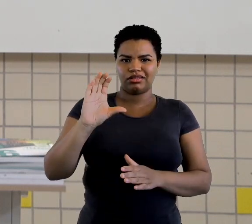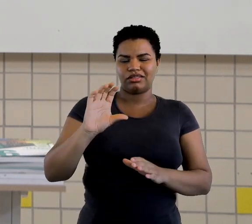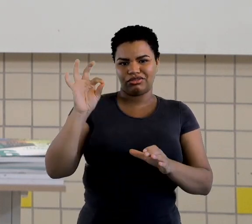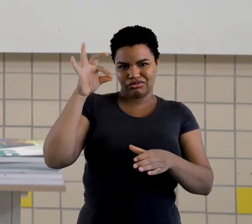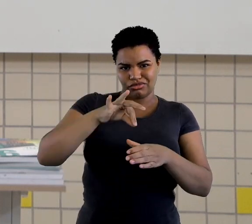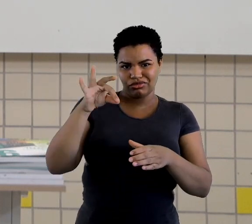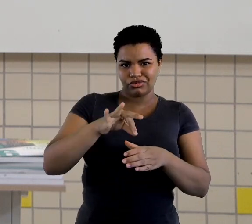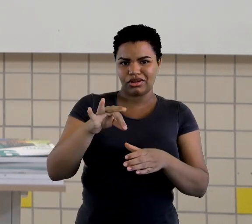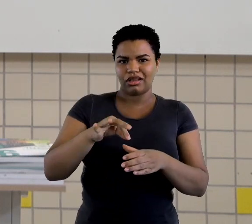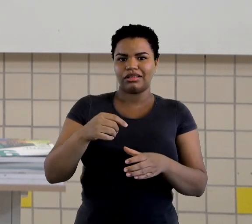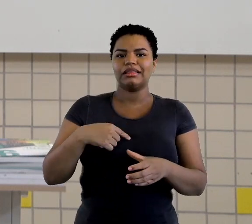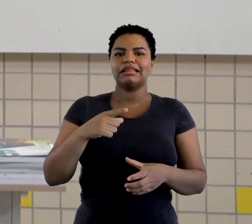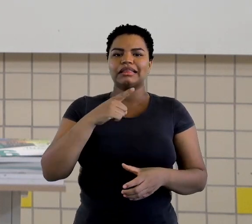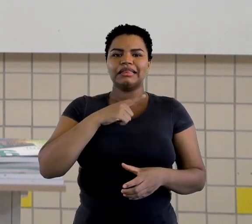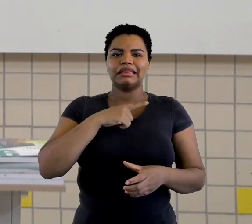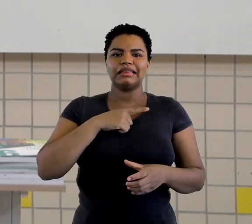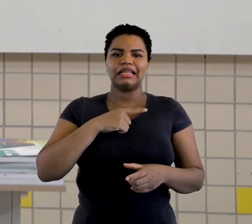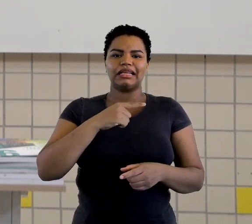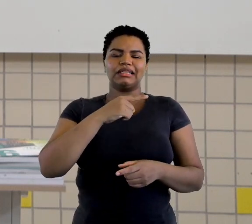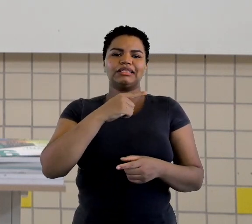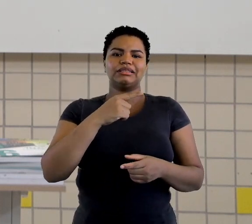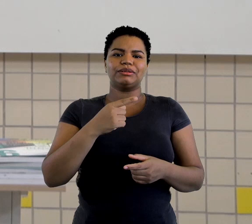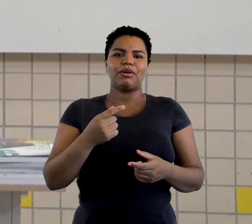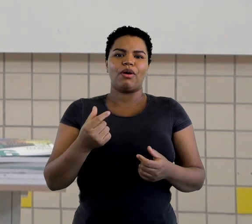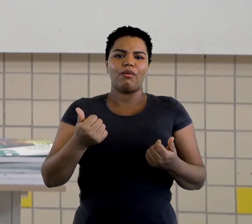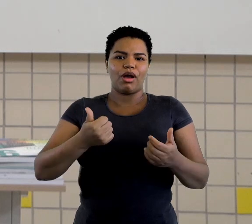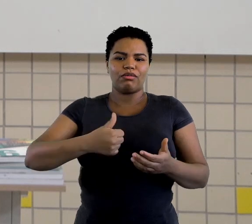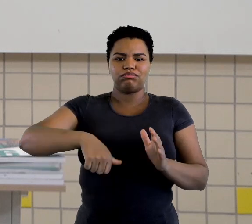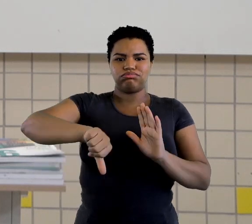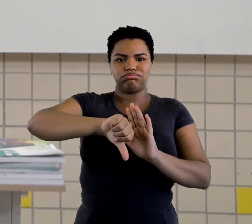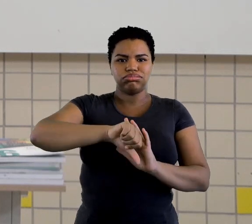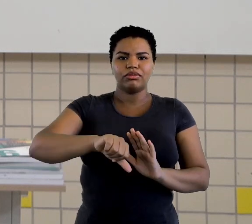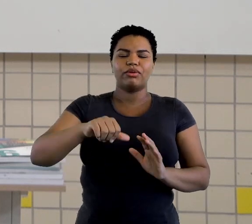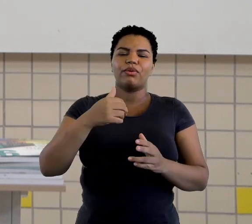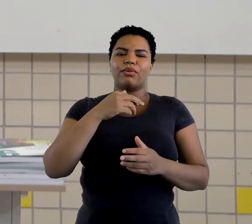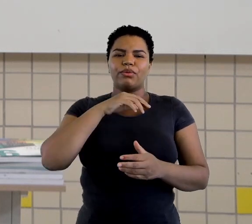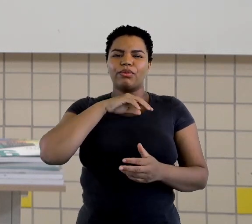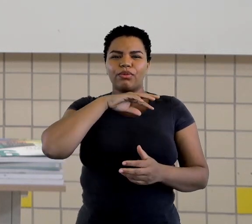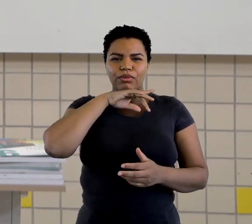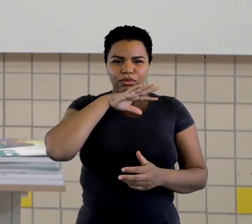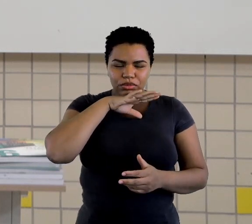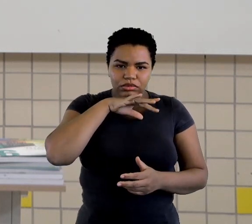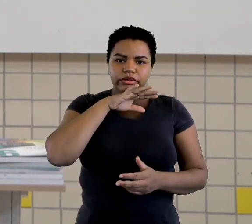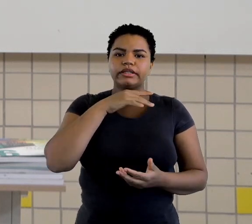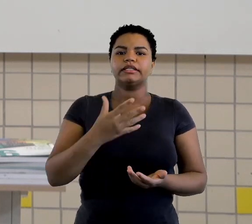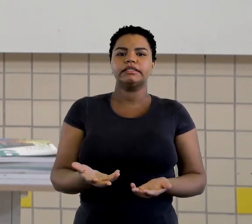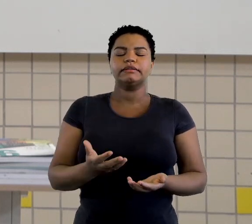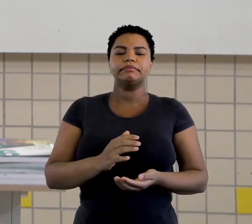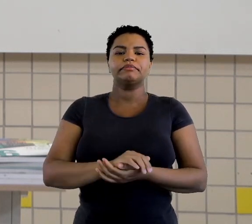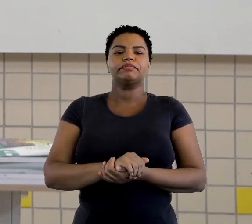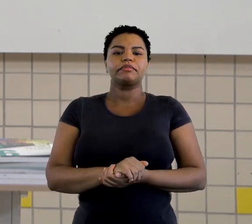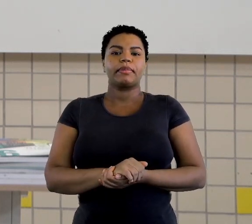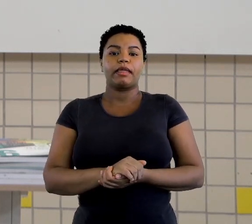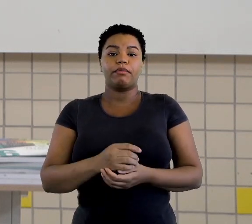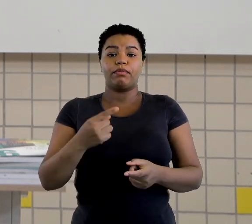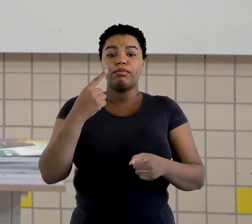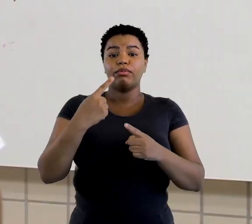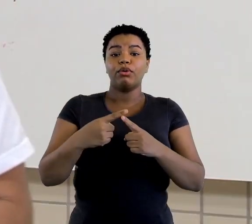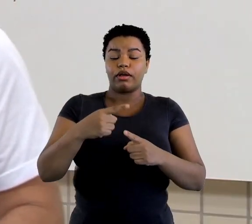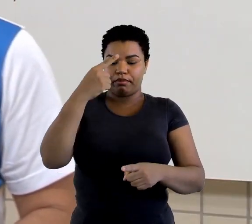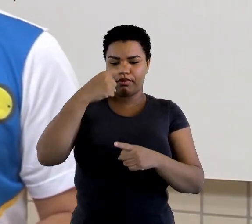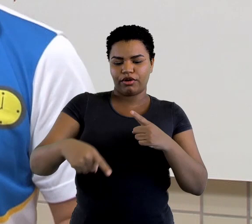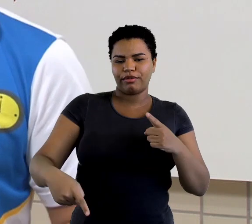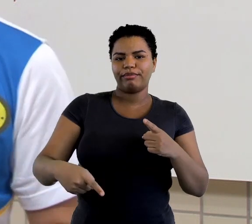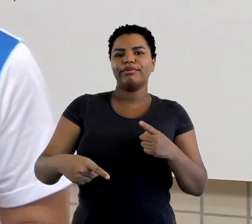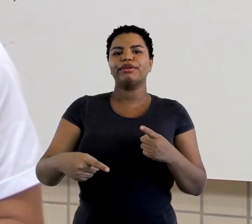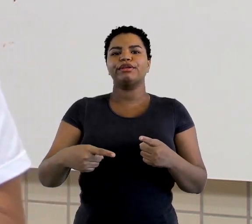colonos, porque eles estavam proibidos de vender, de exportar um produto que rendia muito lucro, dava muito dinheiro para eles. Os